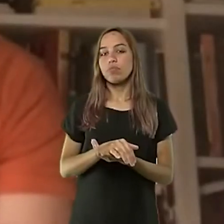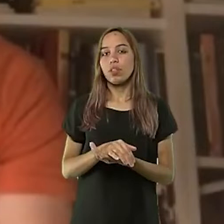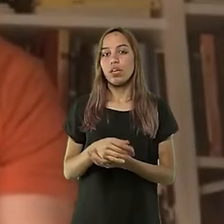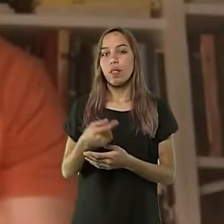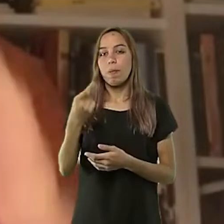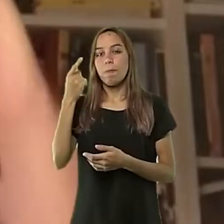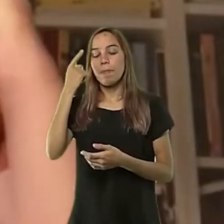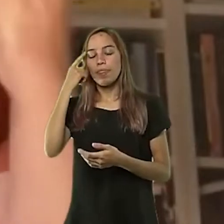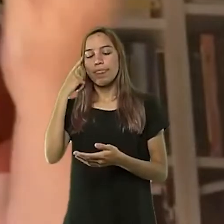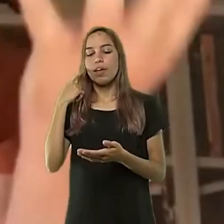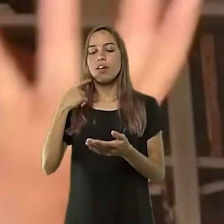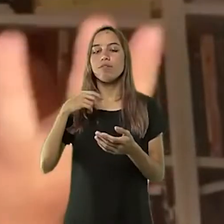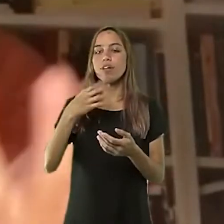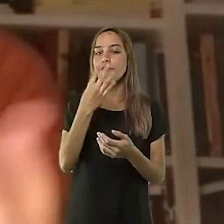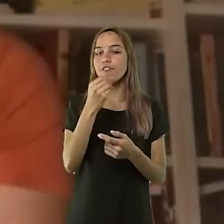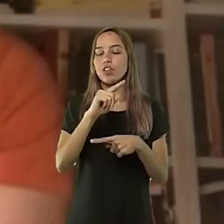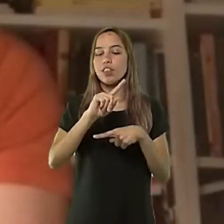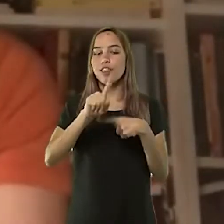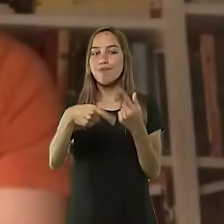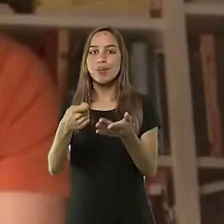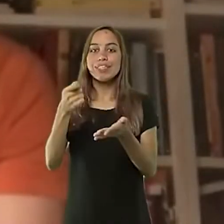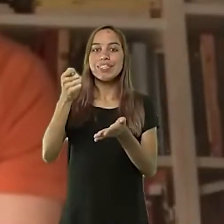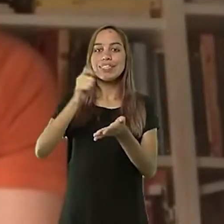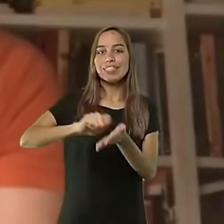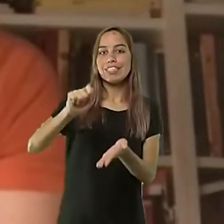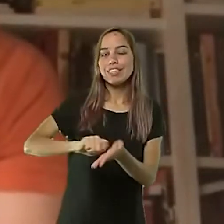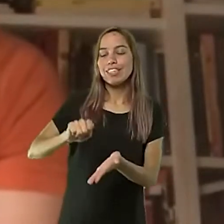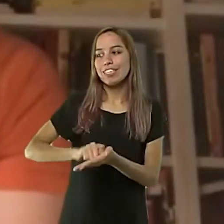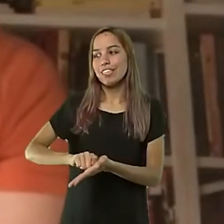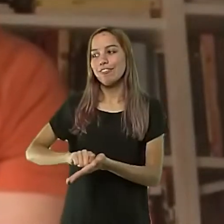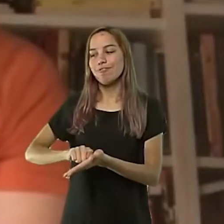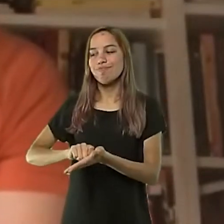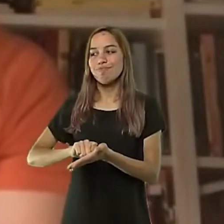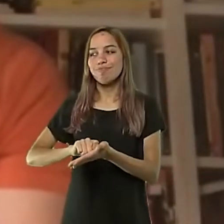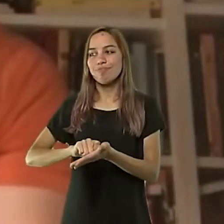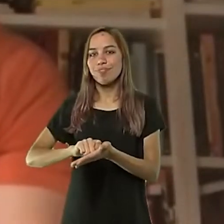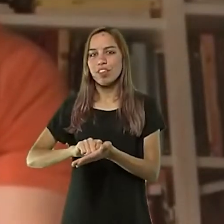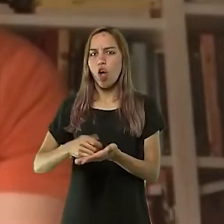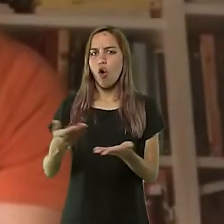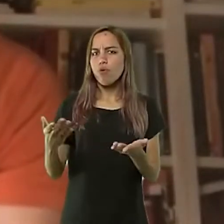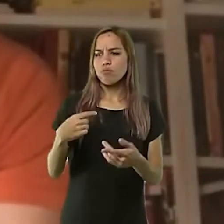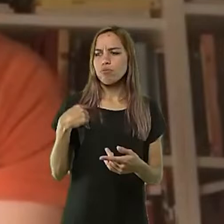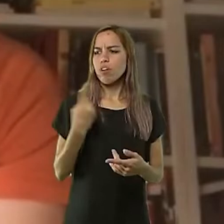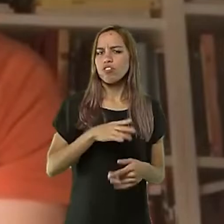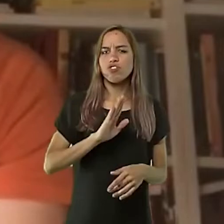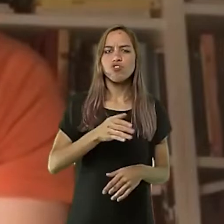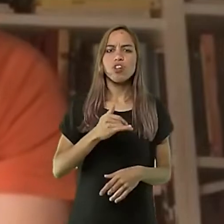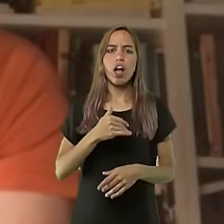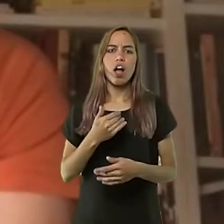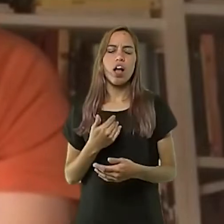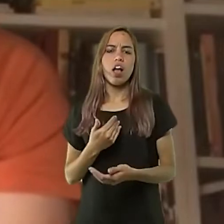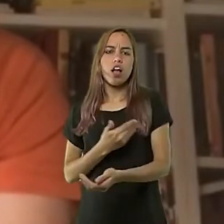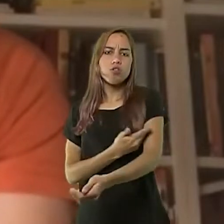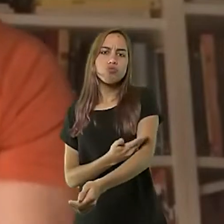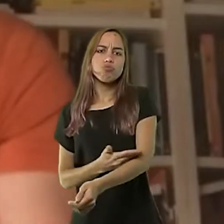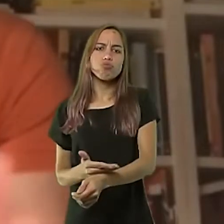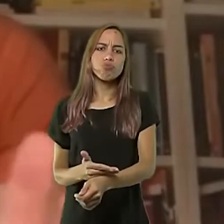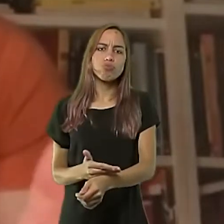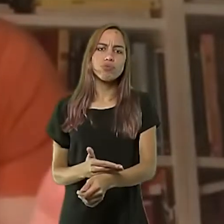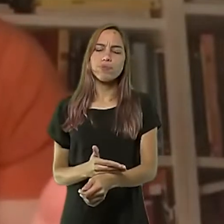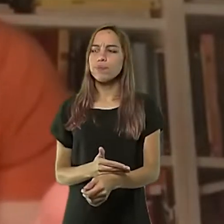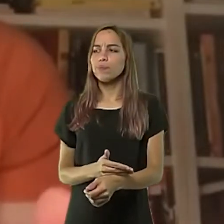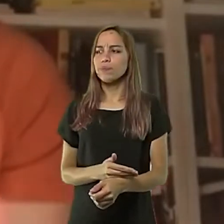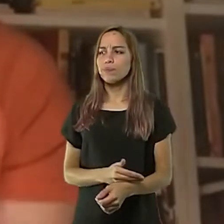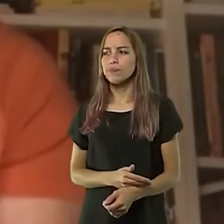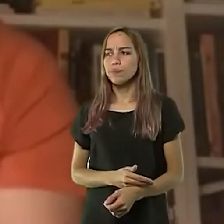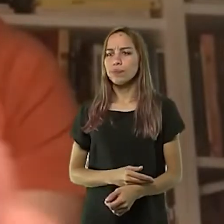o contexto. Nós hoje já temos essa imagética, esse ambiente mais ou menos definido, e